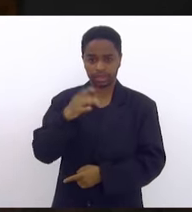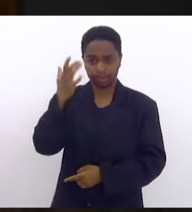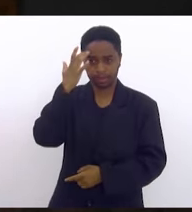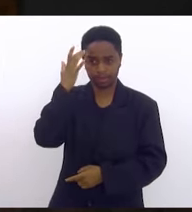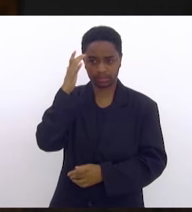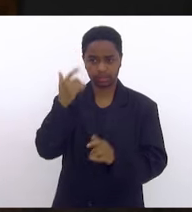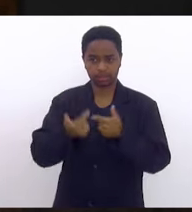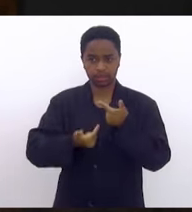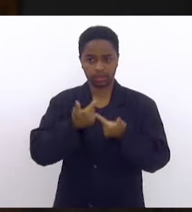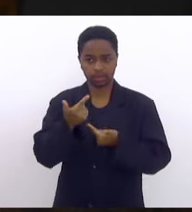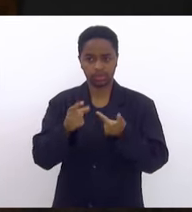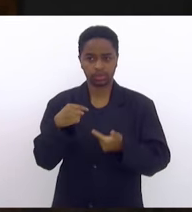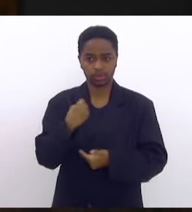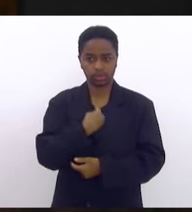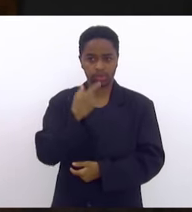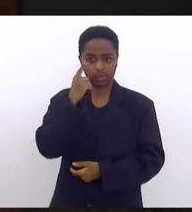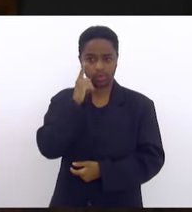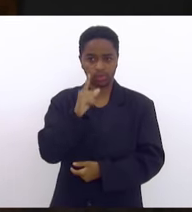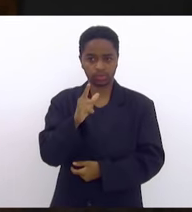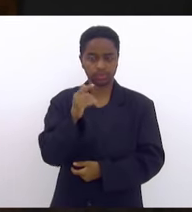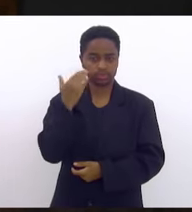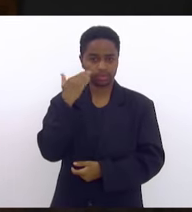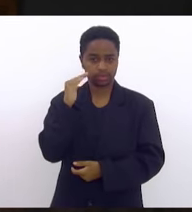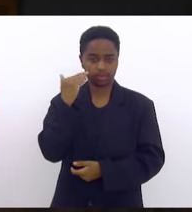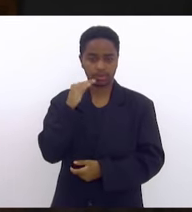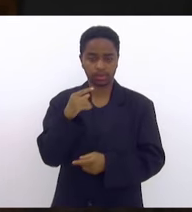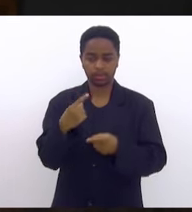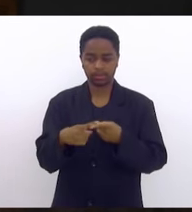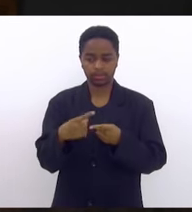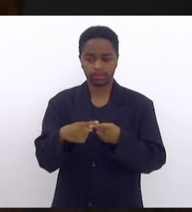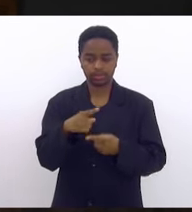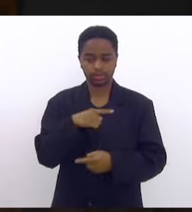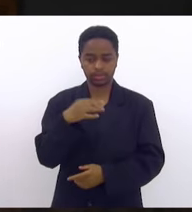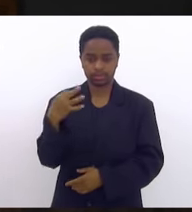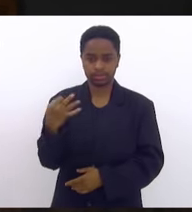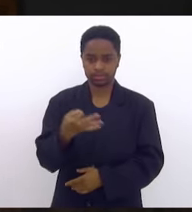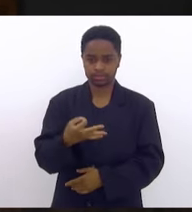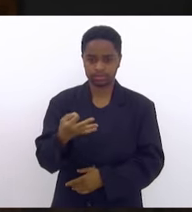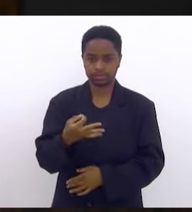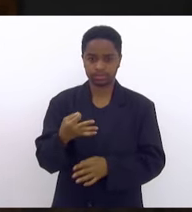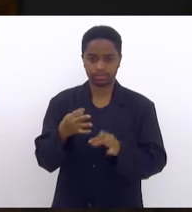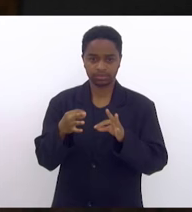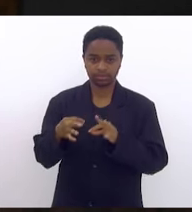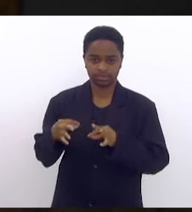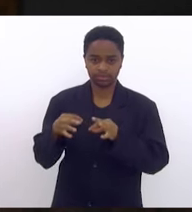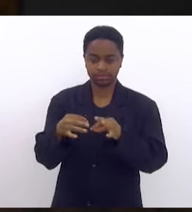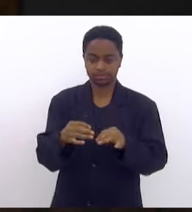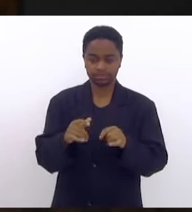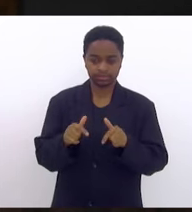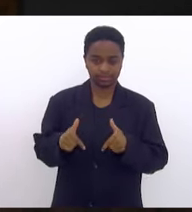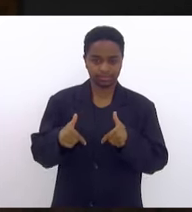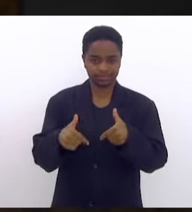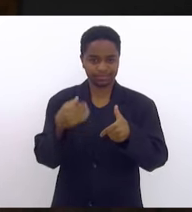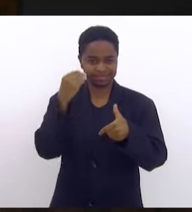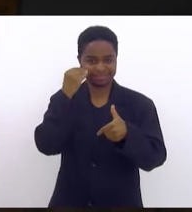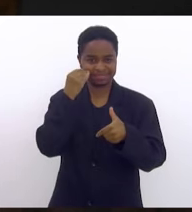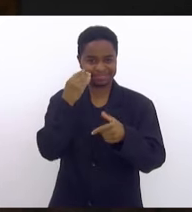que reconhecer isso, né, Chicão? Porque eu tenho certeza que todos ali estão brigando por uma